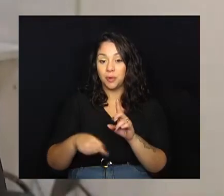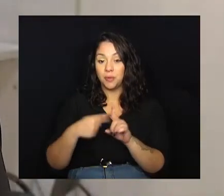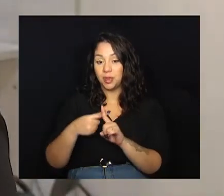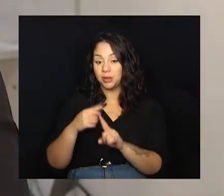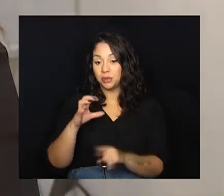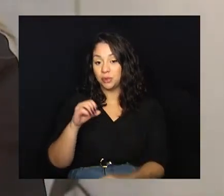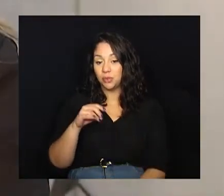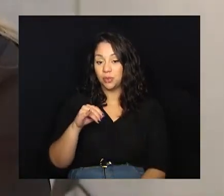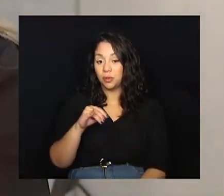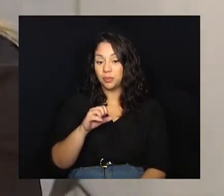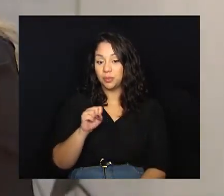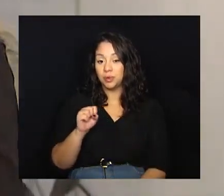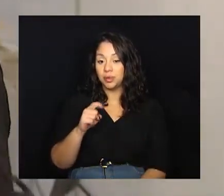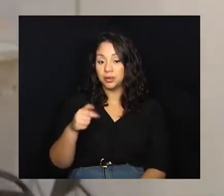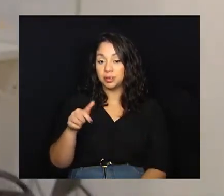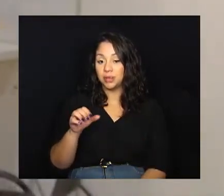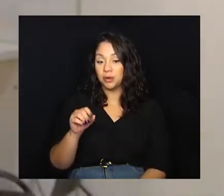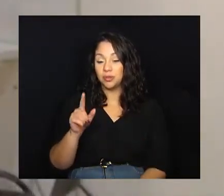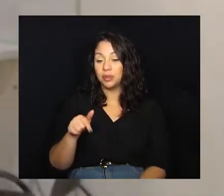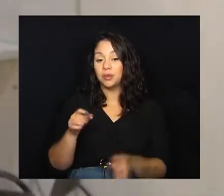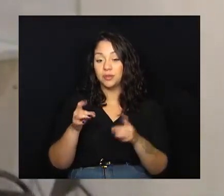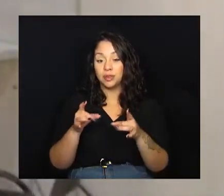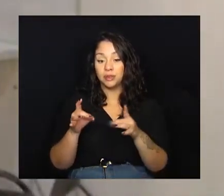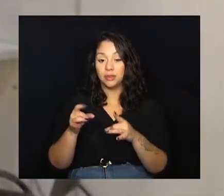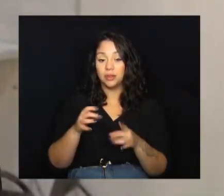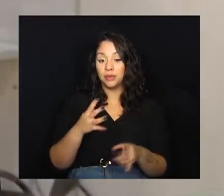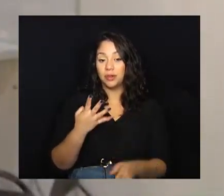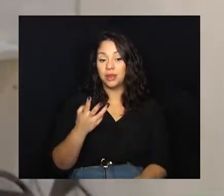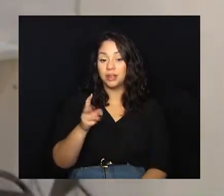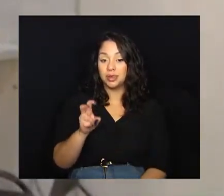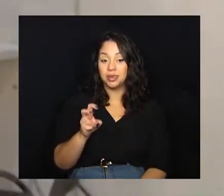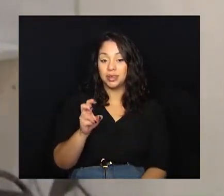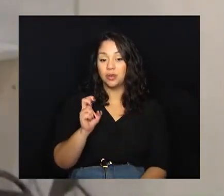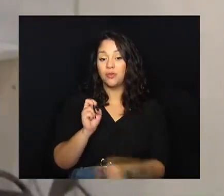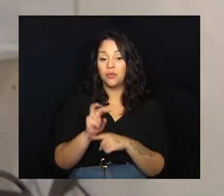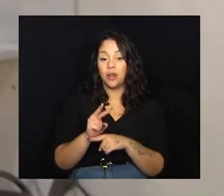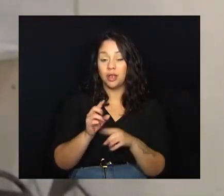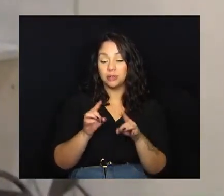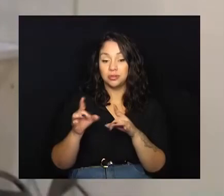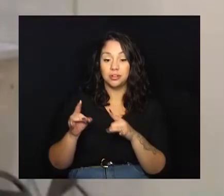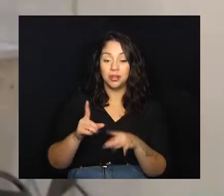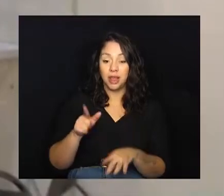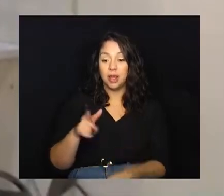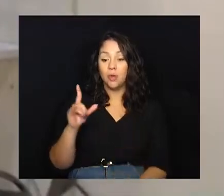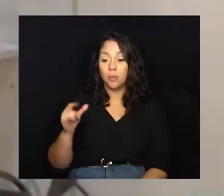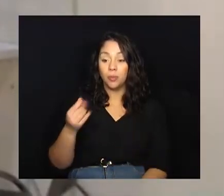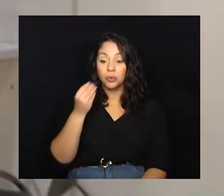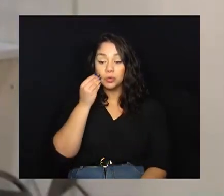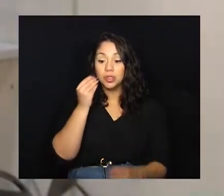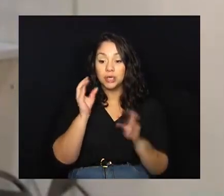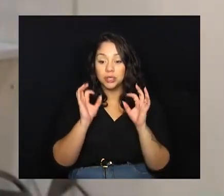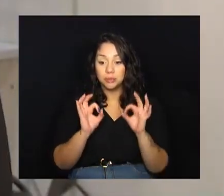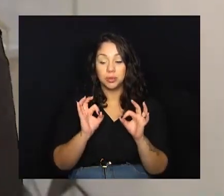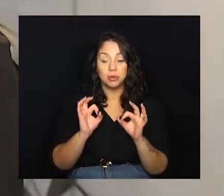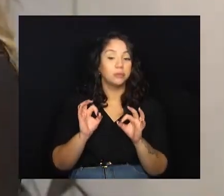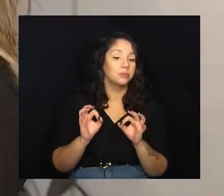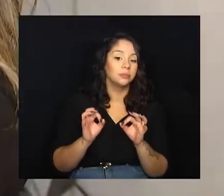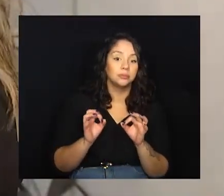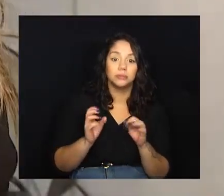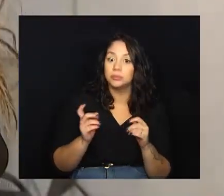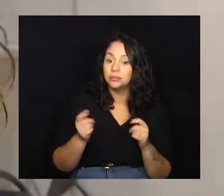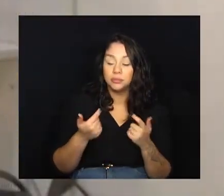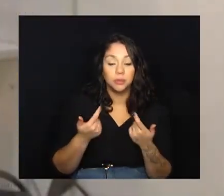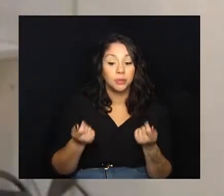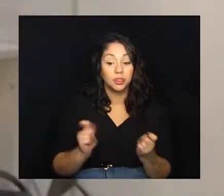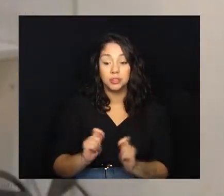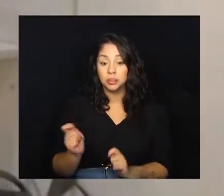que é para vendedores são 45 vagas para vendedores então uma oportunidade exato não pede experiência O